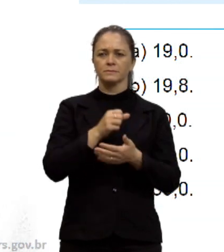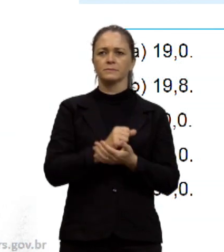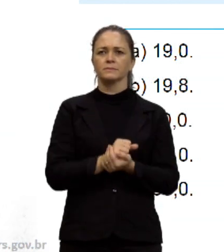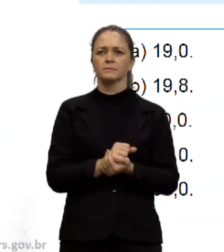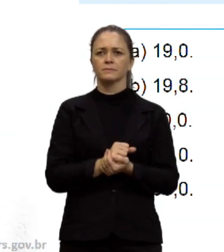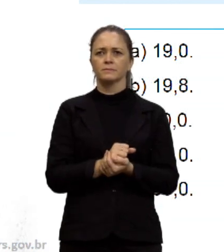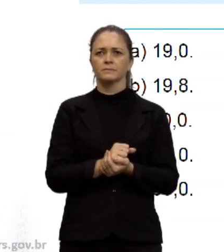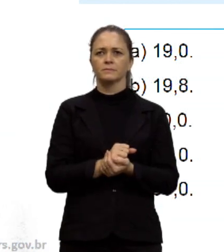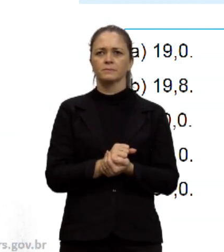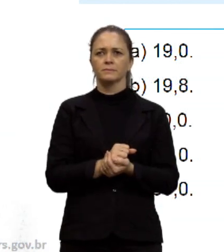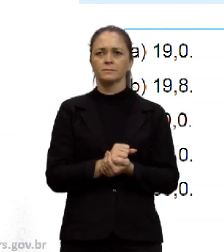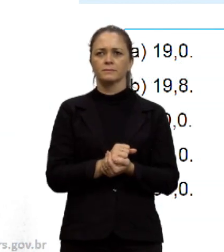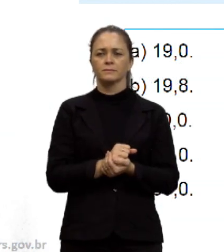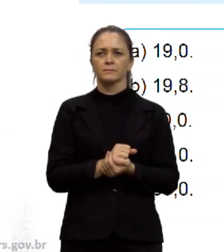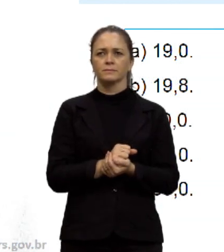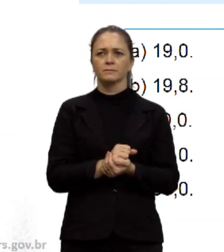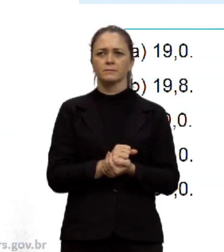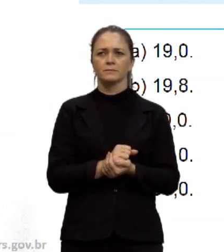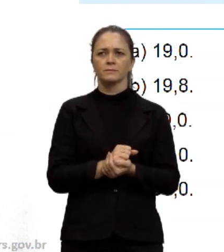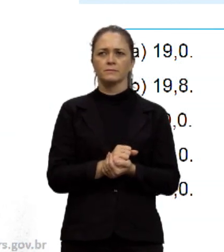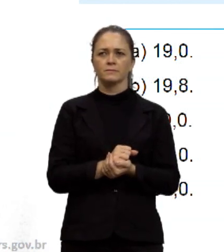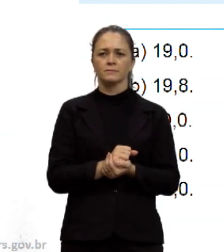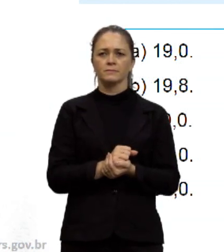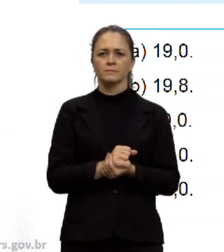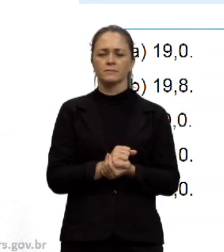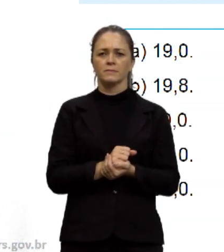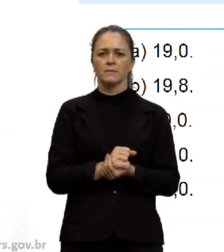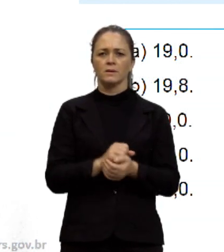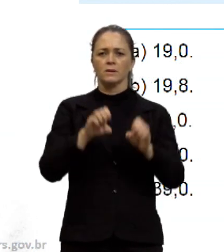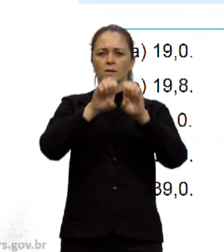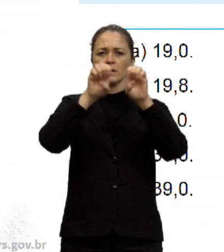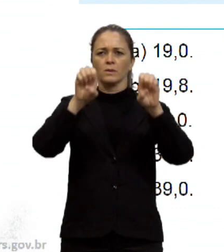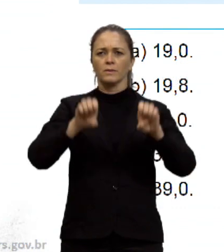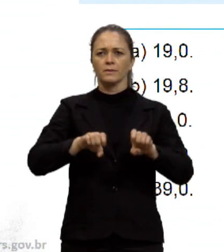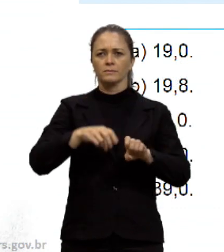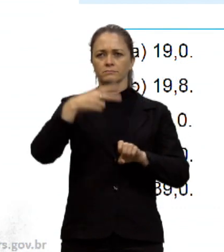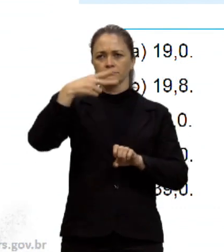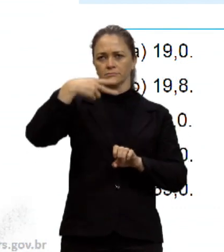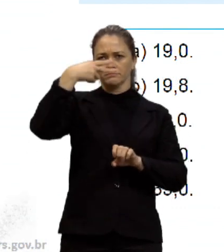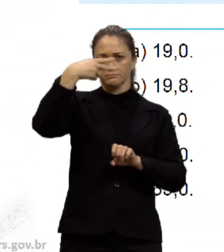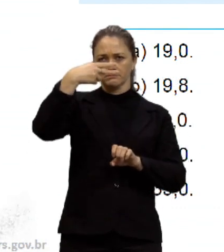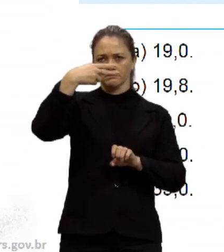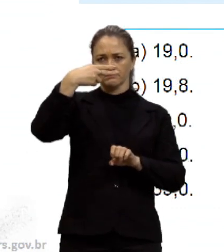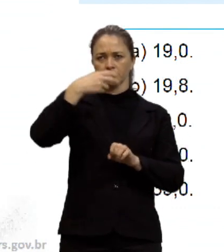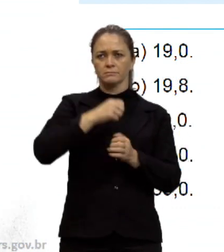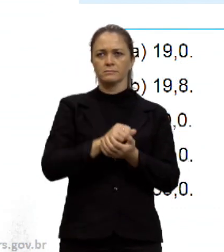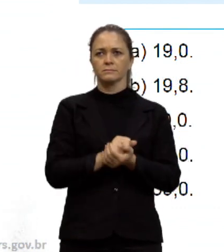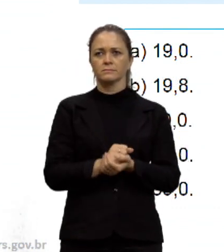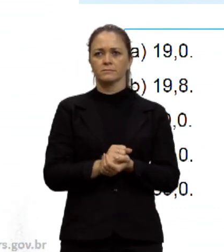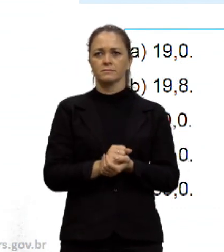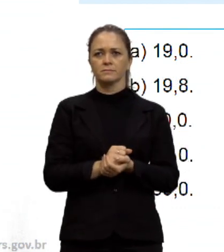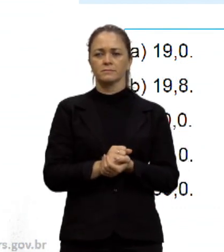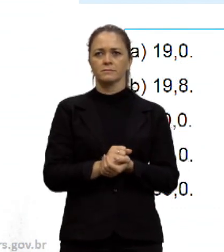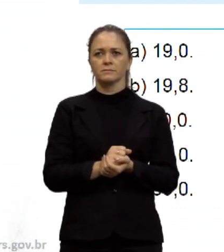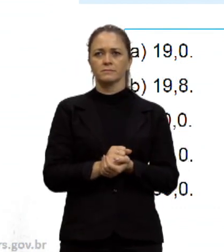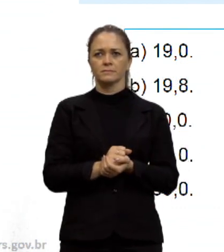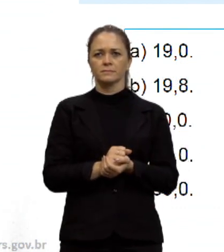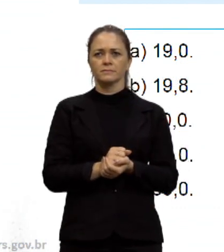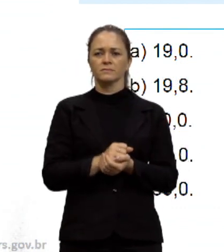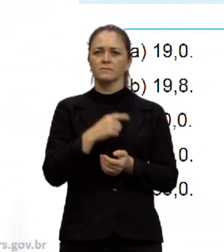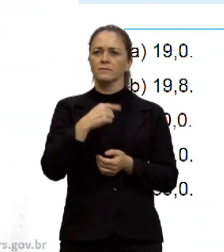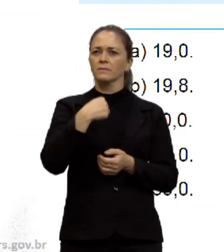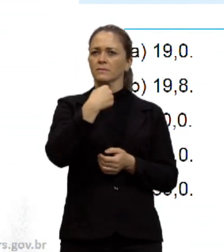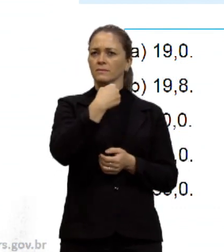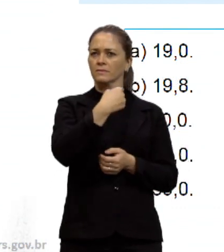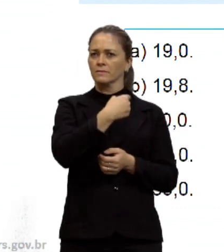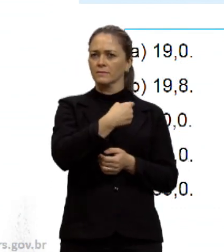do Enem que usa a equação do segundo grau. Eu já vou me posicionar para o outro lado ali da sala para